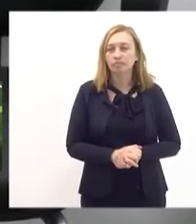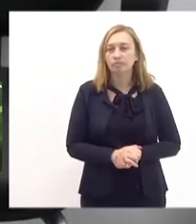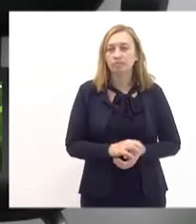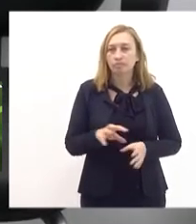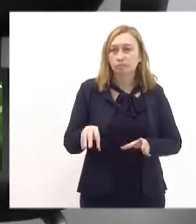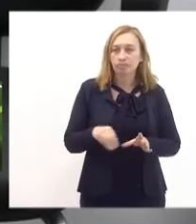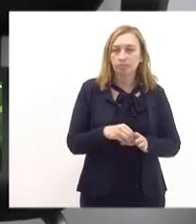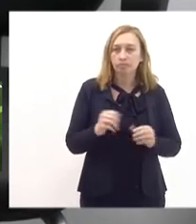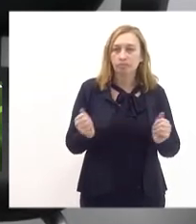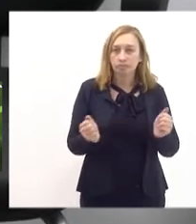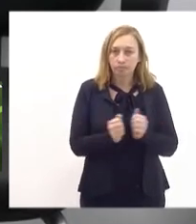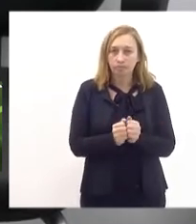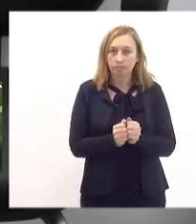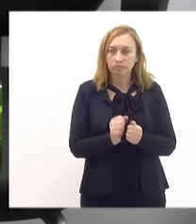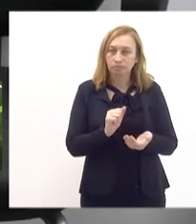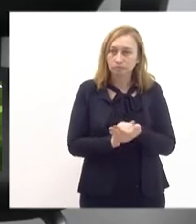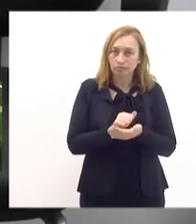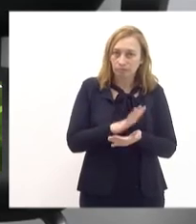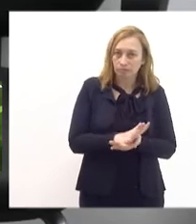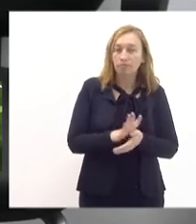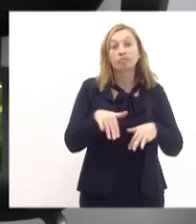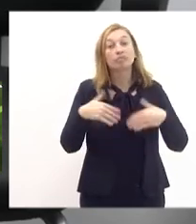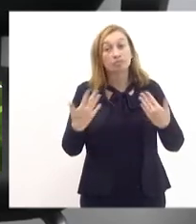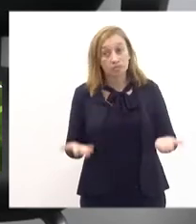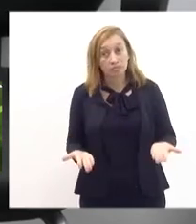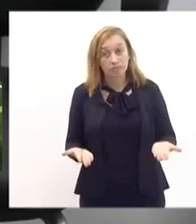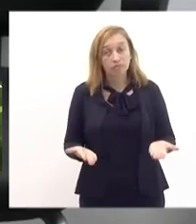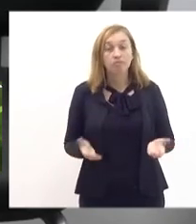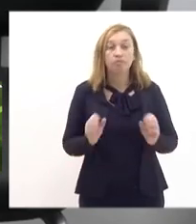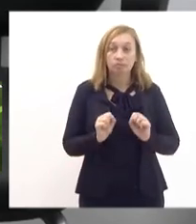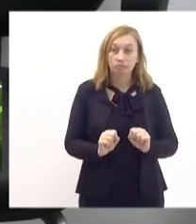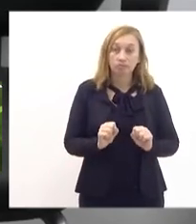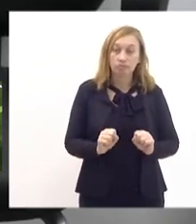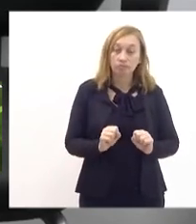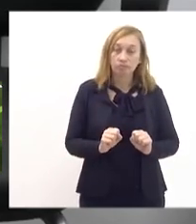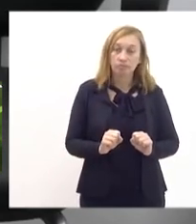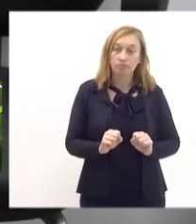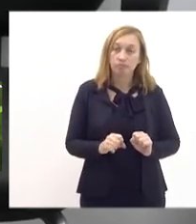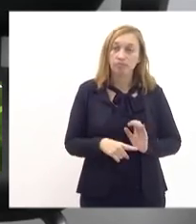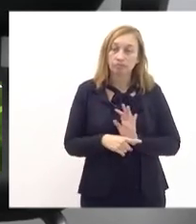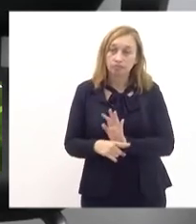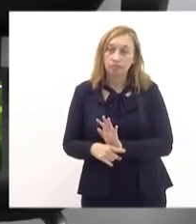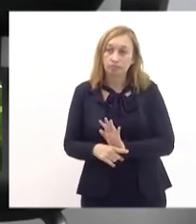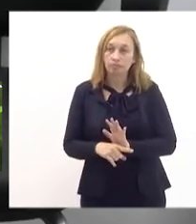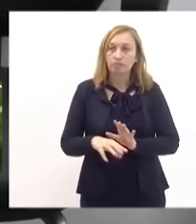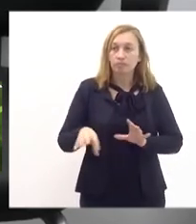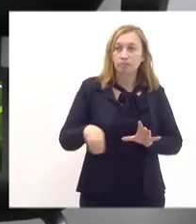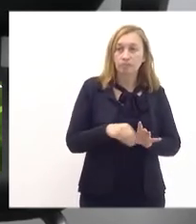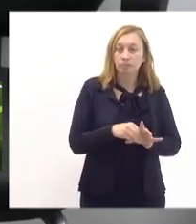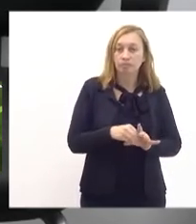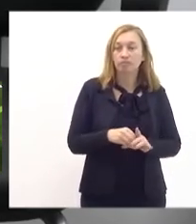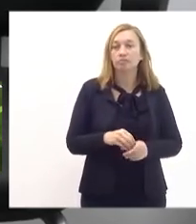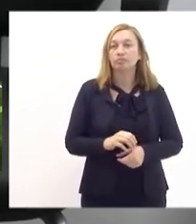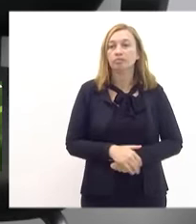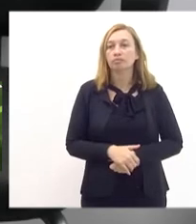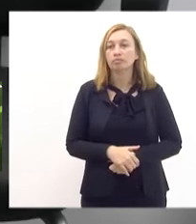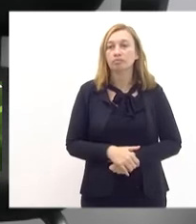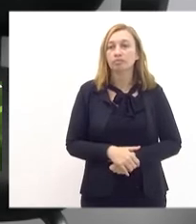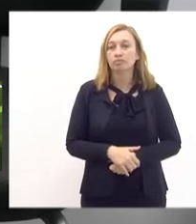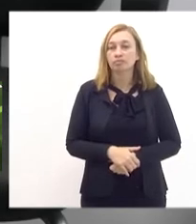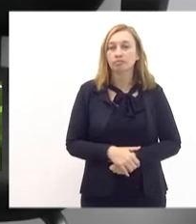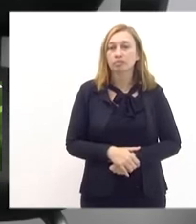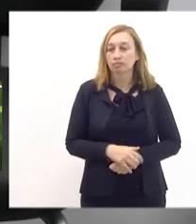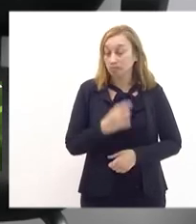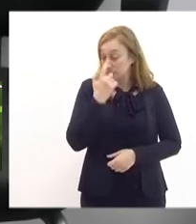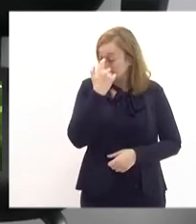de multa da LAC, então também pode servir de um parâmetro para a aplicação dessa sanção.